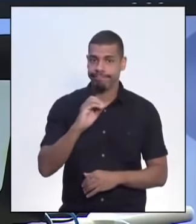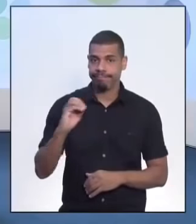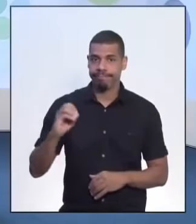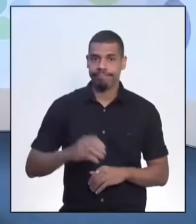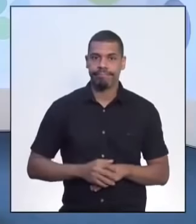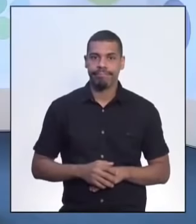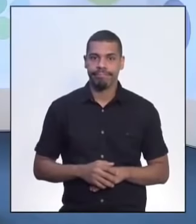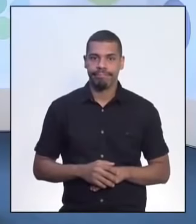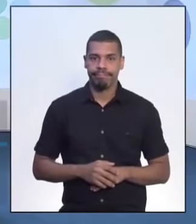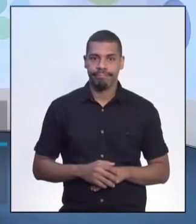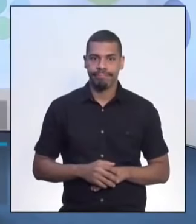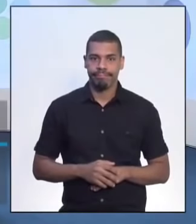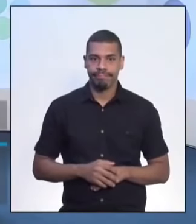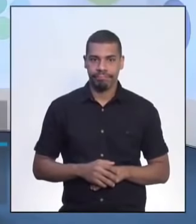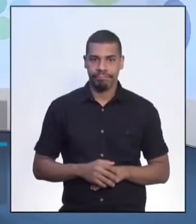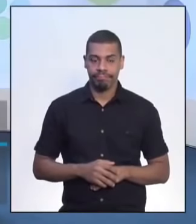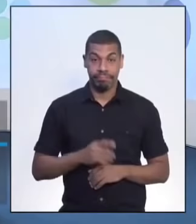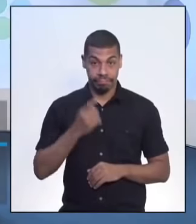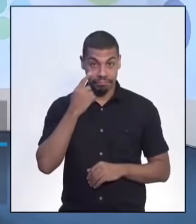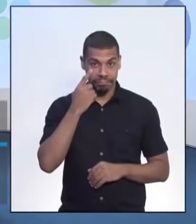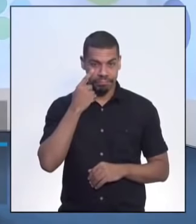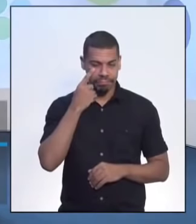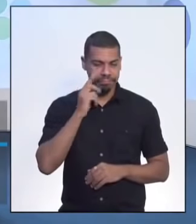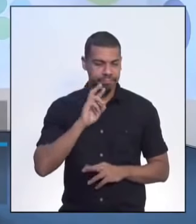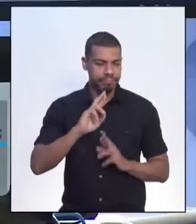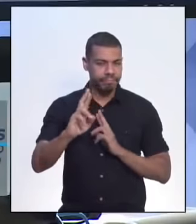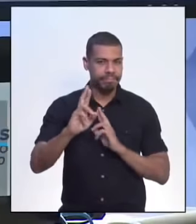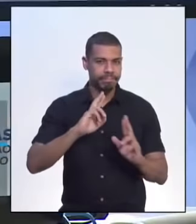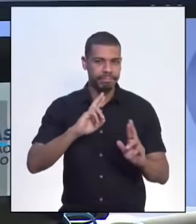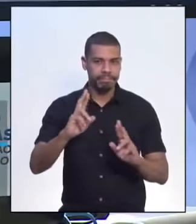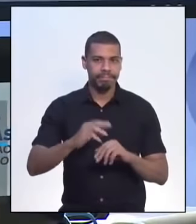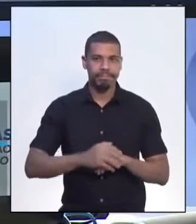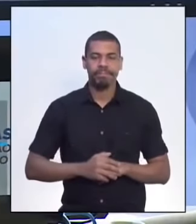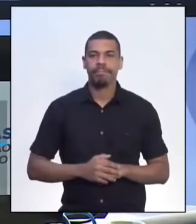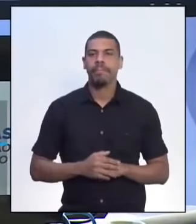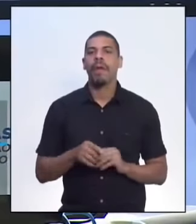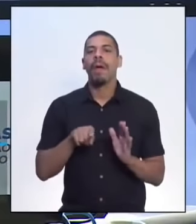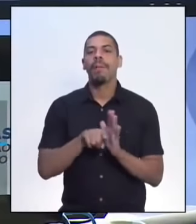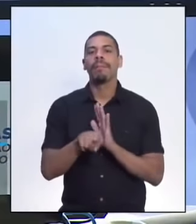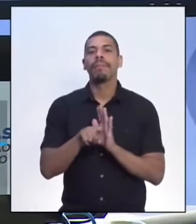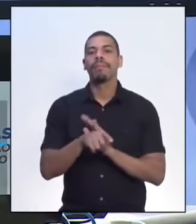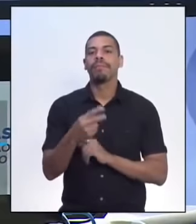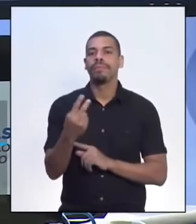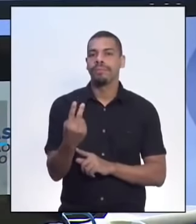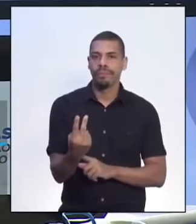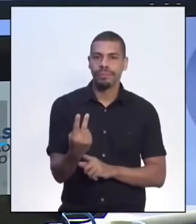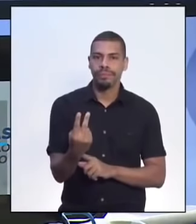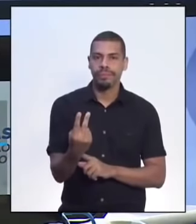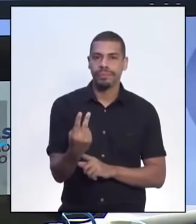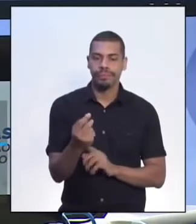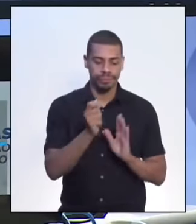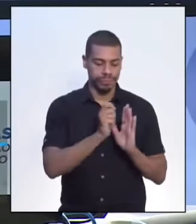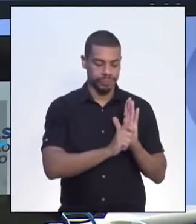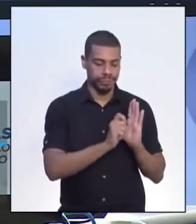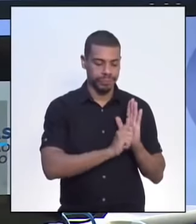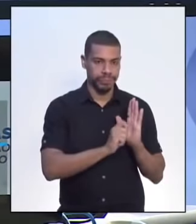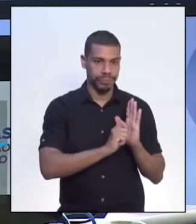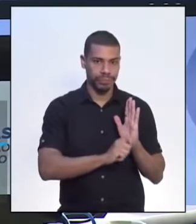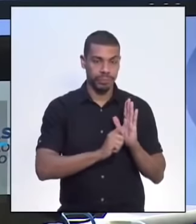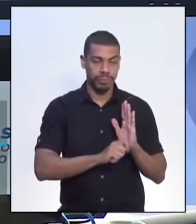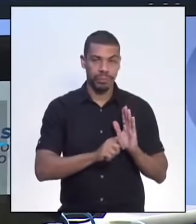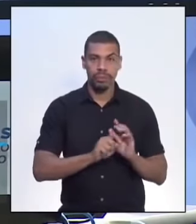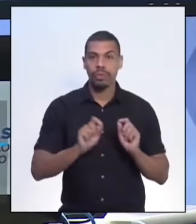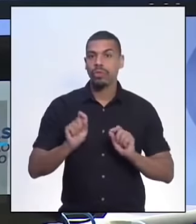abriu um pouquinho, ó. Agora abriu? Foi. Então vamos devagar? Então vamos lá. Vamos lá. A2 aí. A autora, ao falar